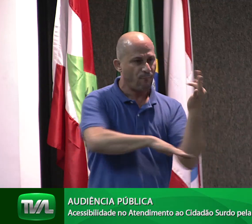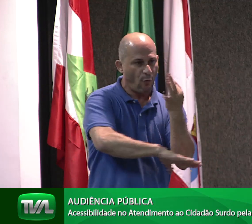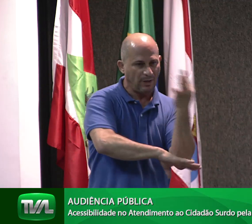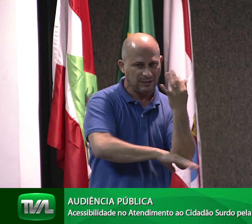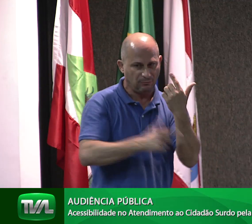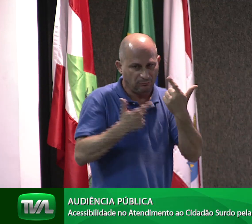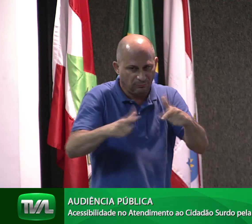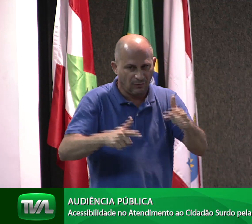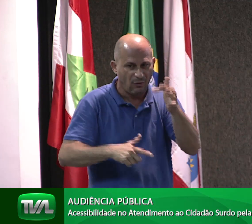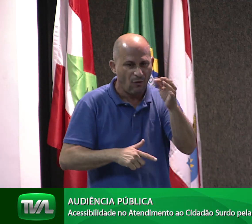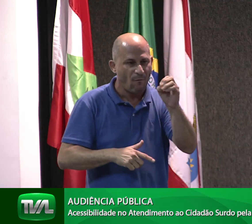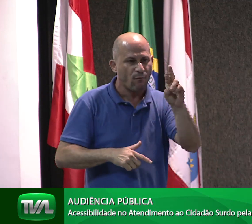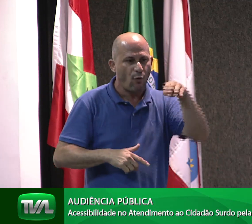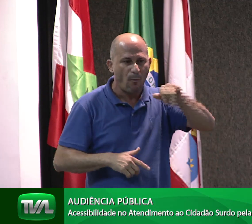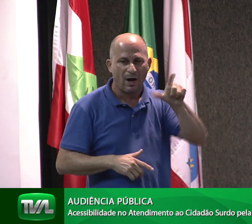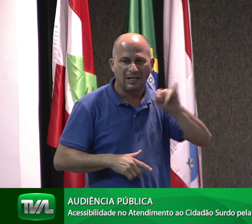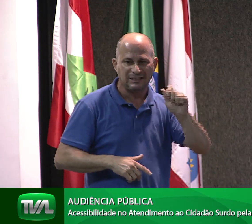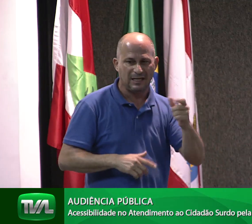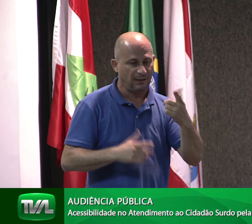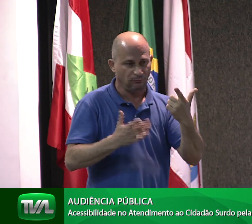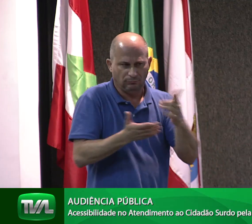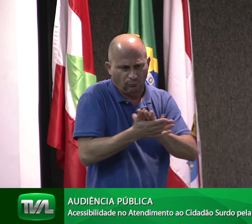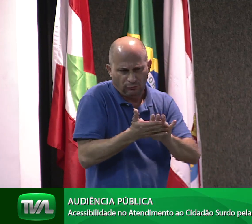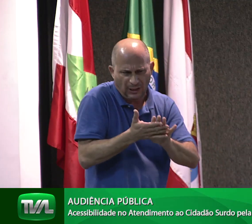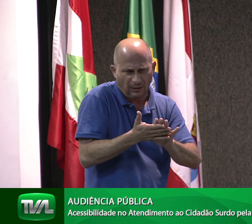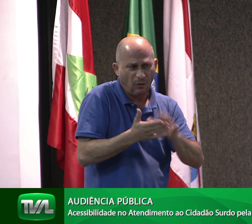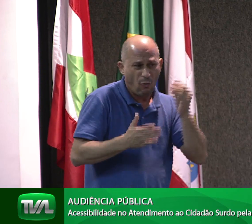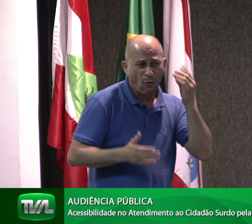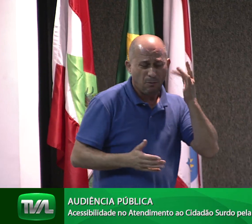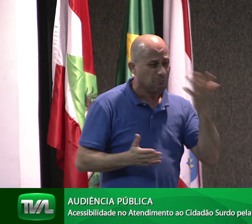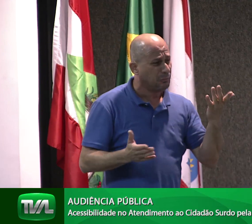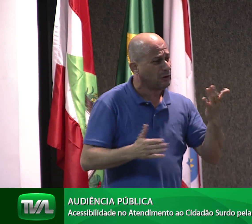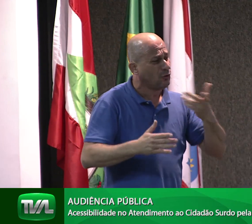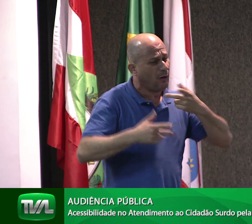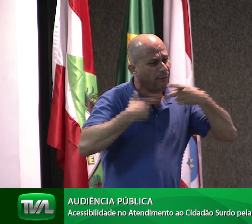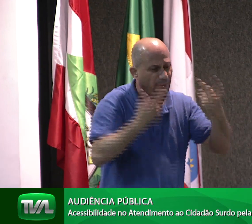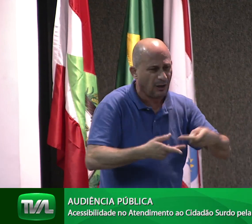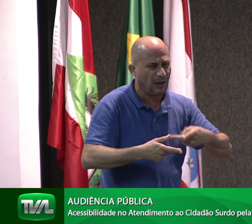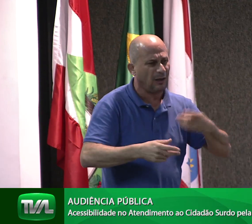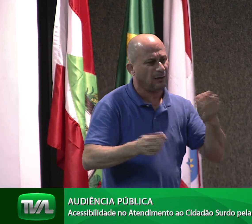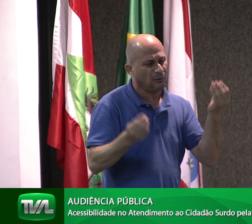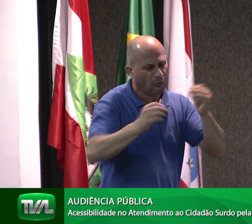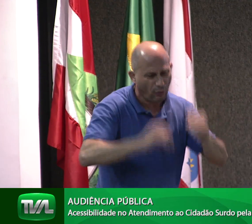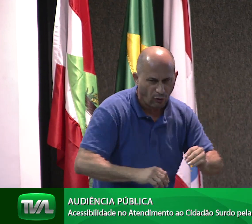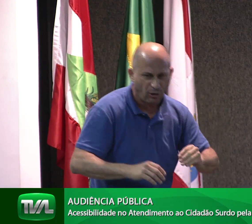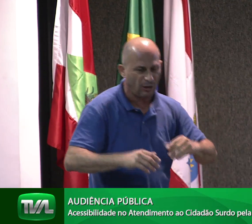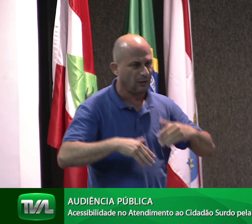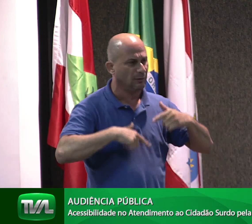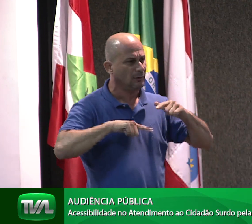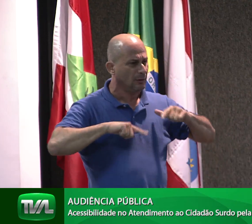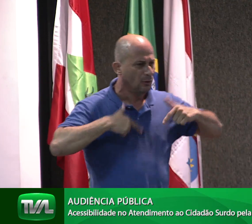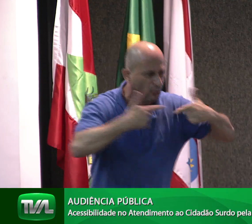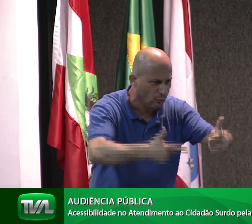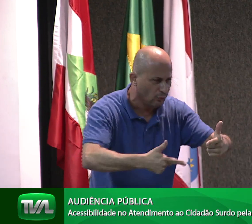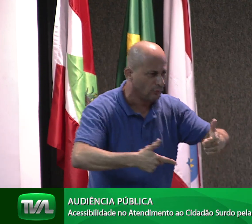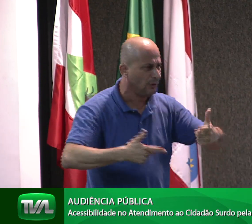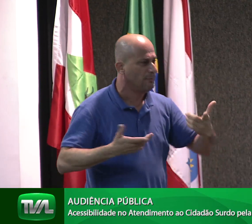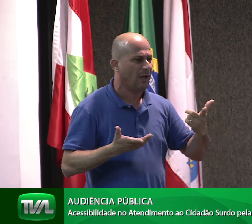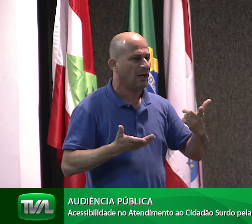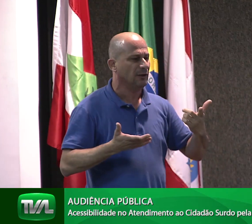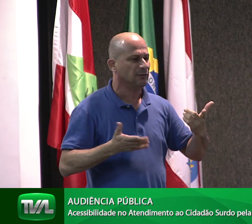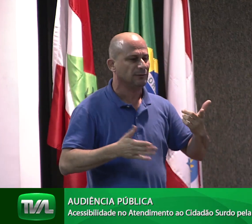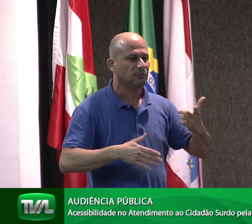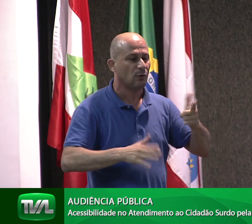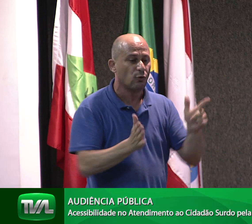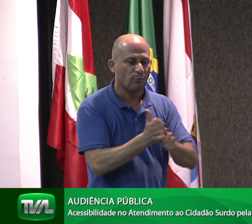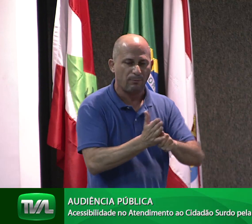valorizem e garantam isso, que formalizem. Porque a gente, formalmente, não tem. A gente está falando,